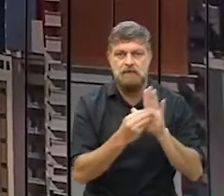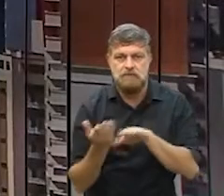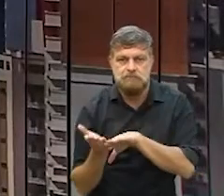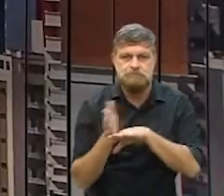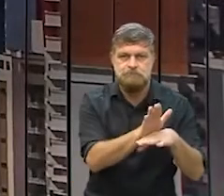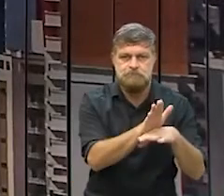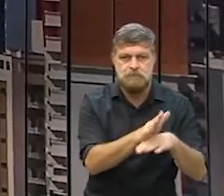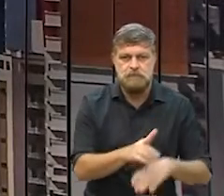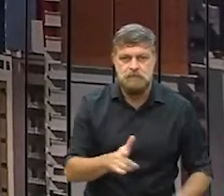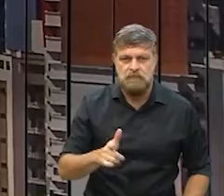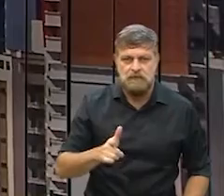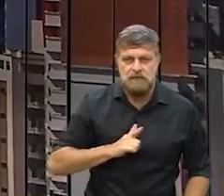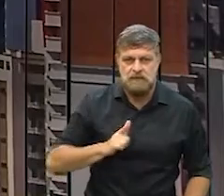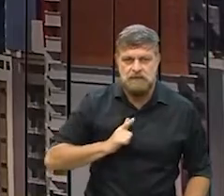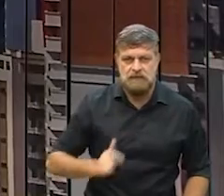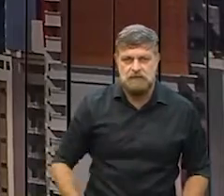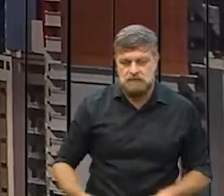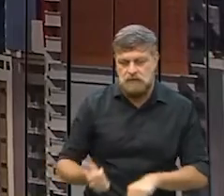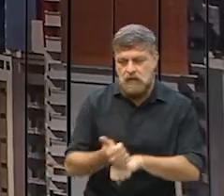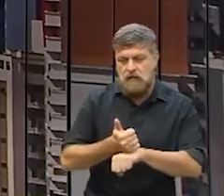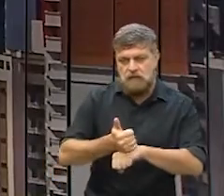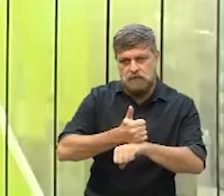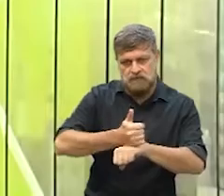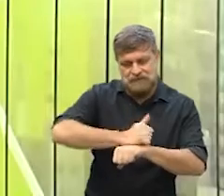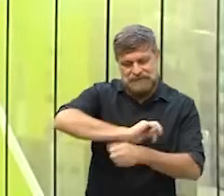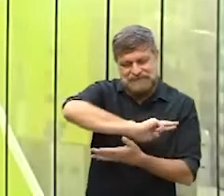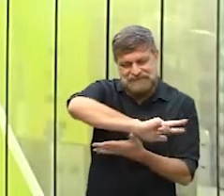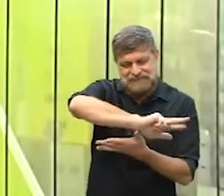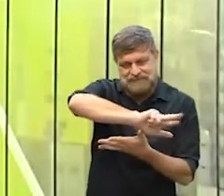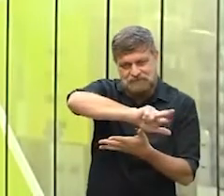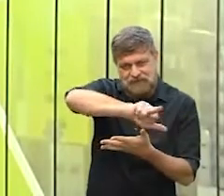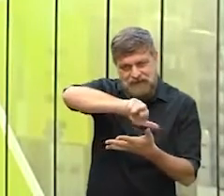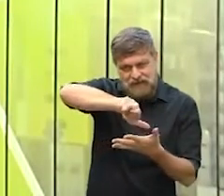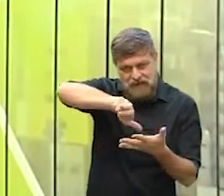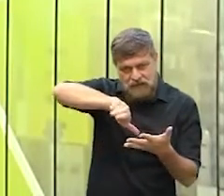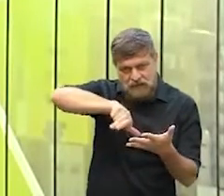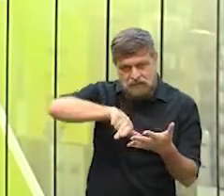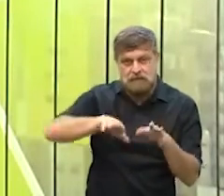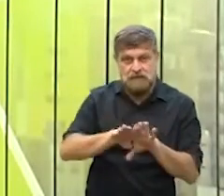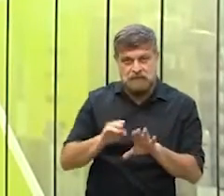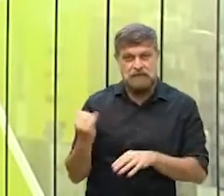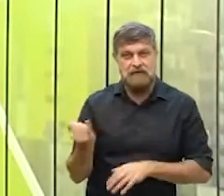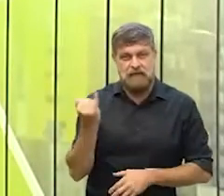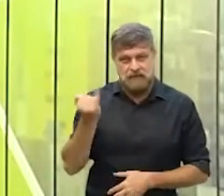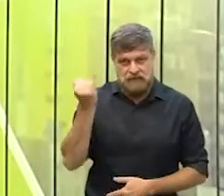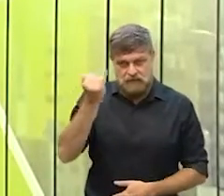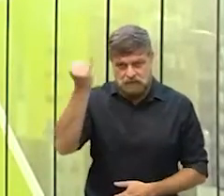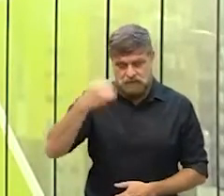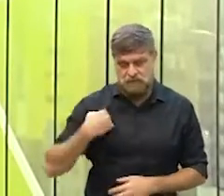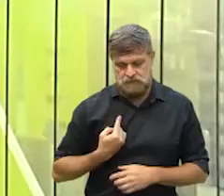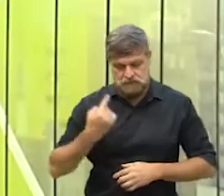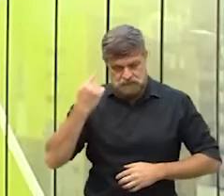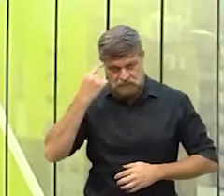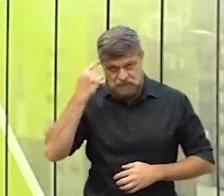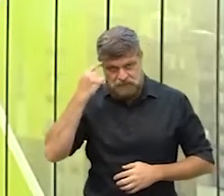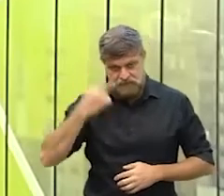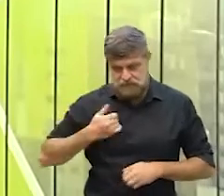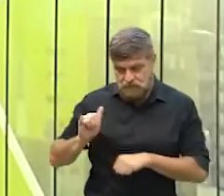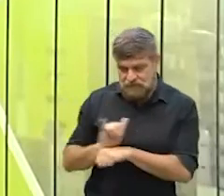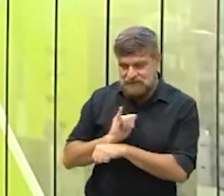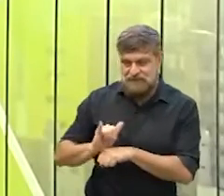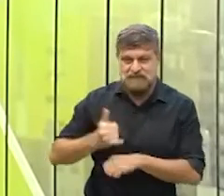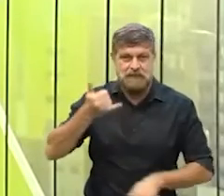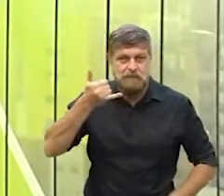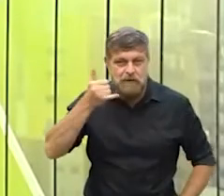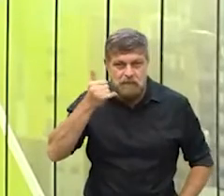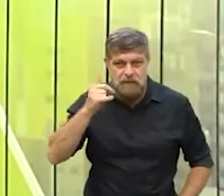essa multidisciplinaridade, né, como a gente pode chamar, né, Paula, ela também tem que ser importante quando a gente fala de uma ferramenta